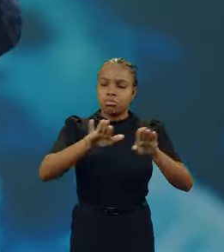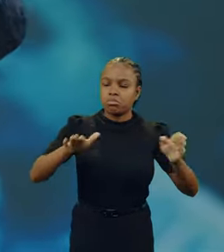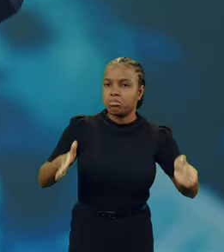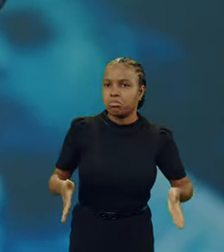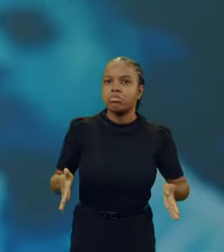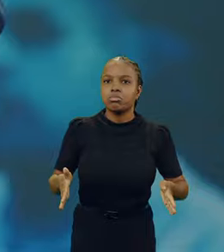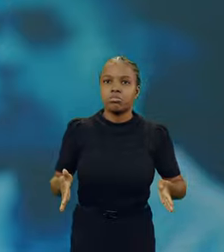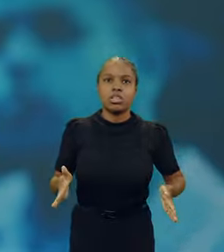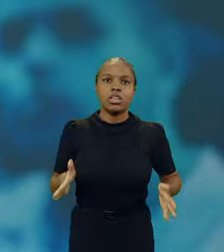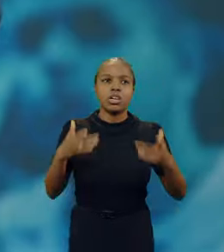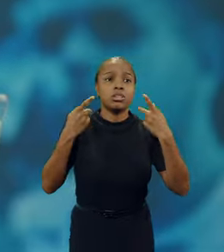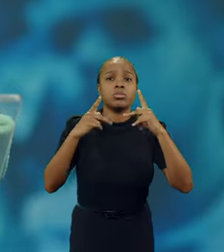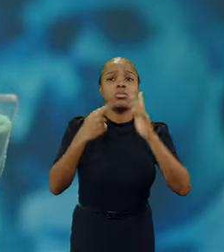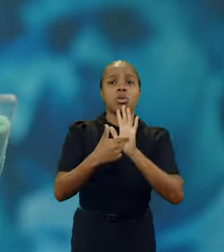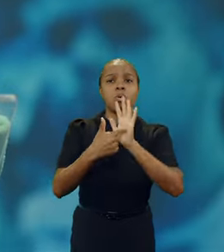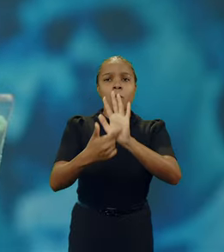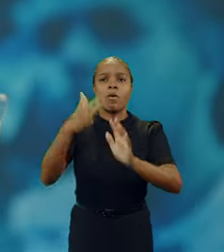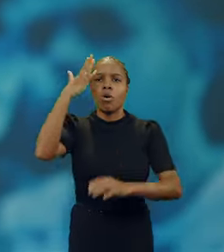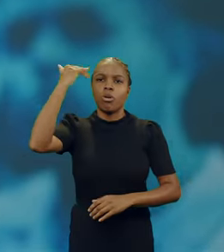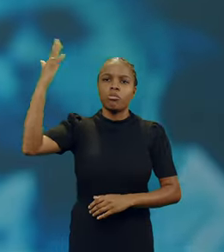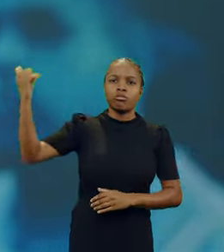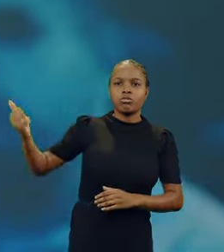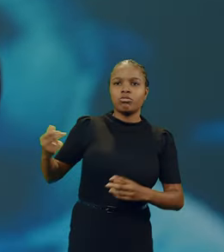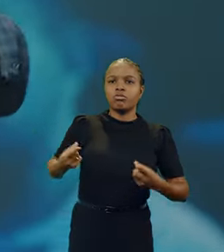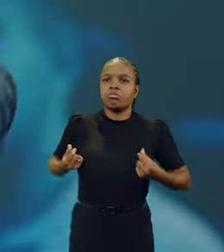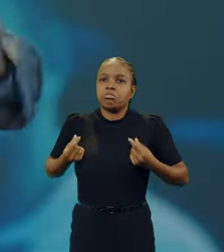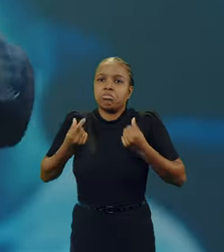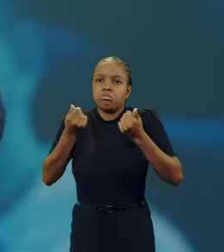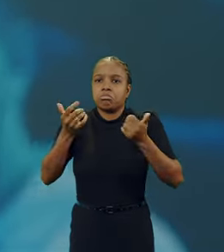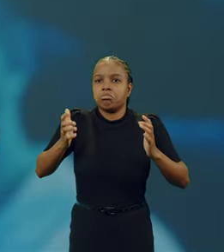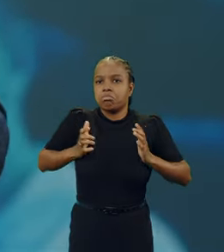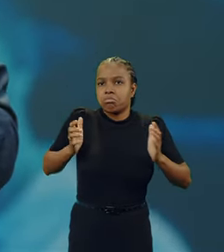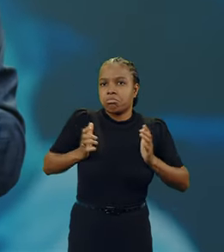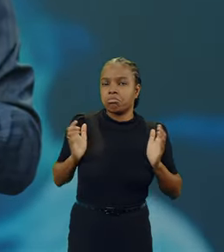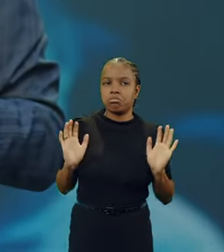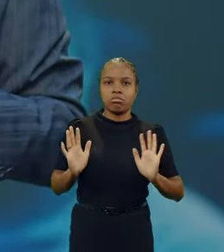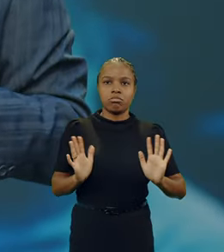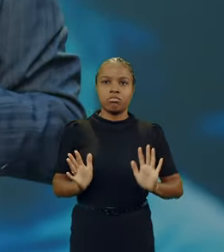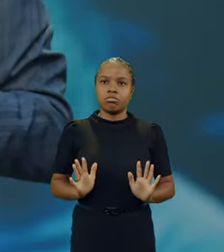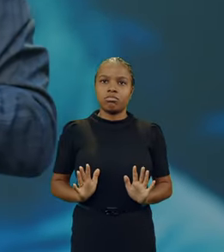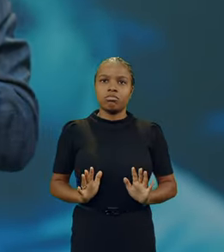que ostentam título, fama, poder diante dos holofotes.